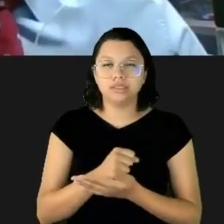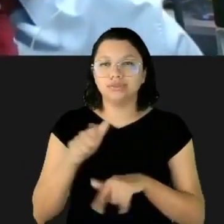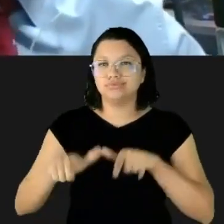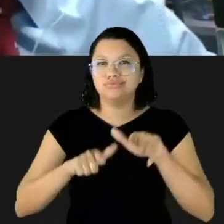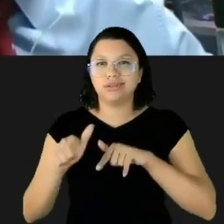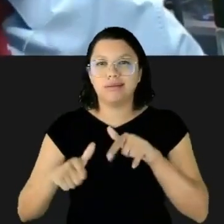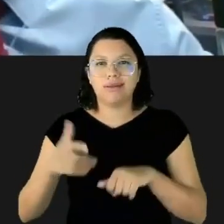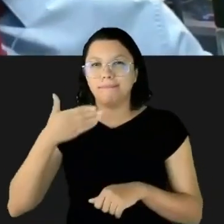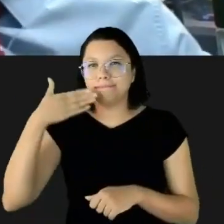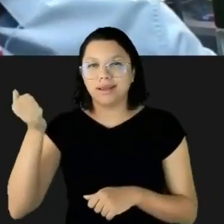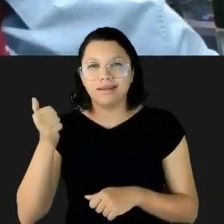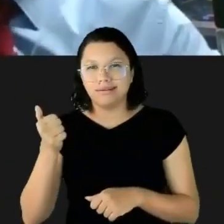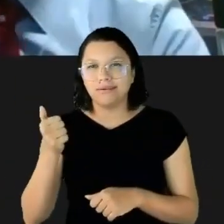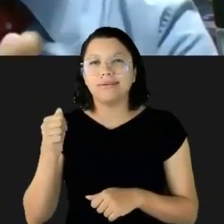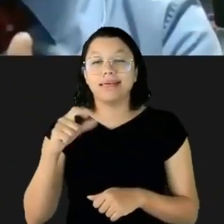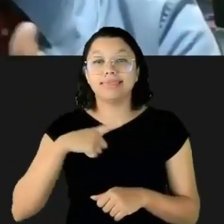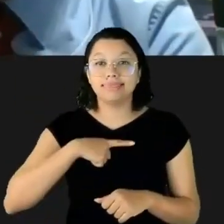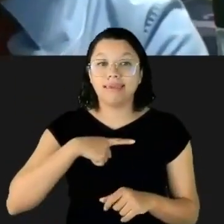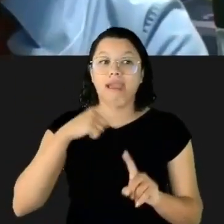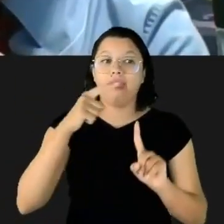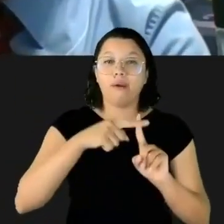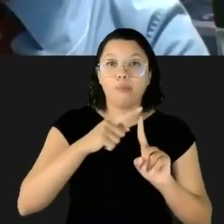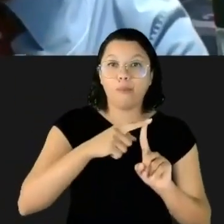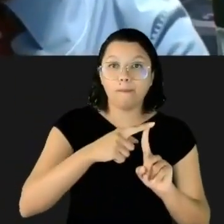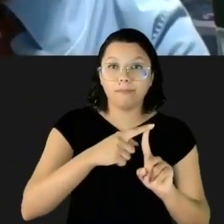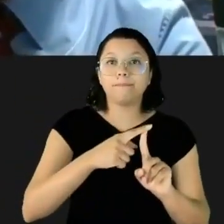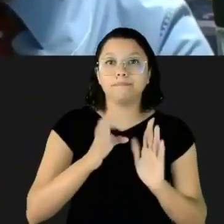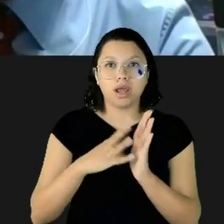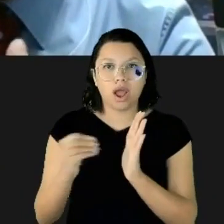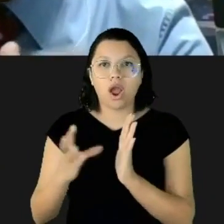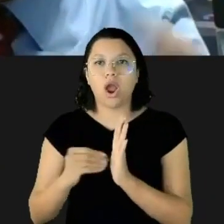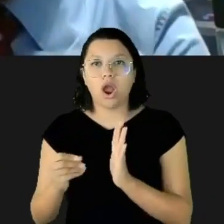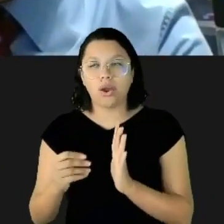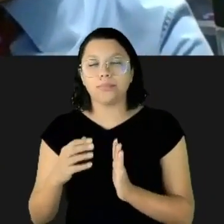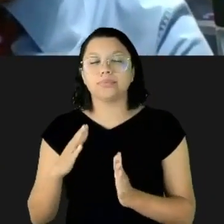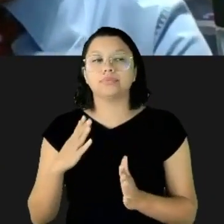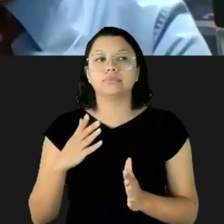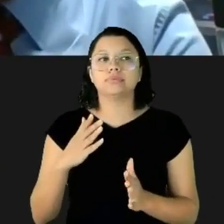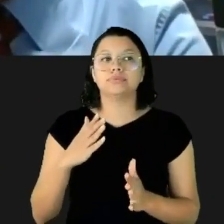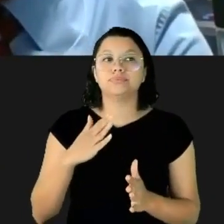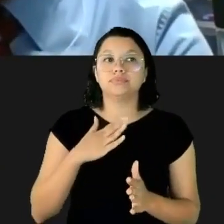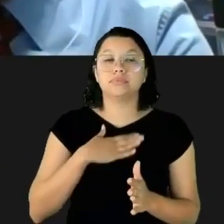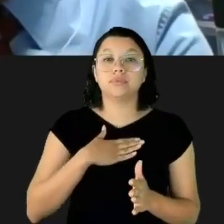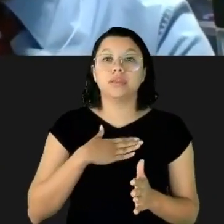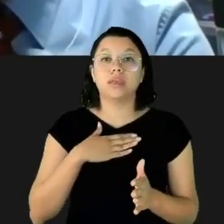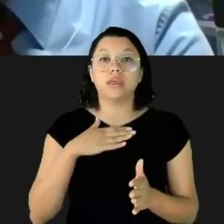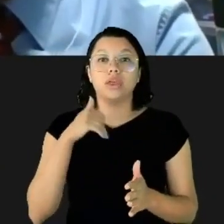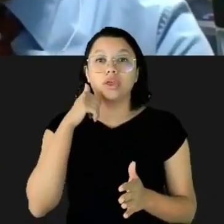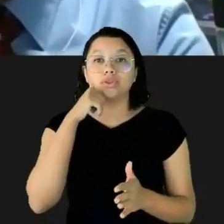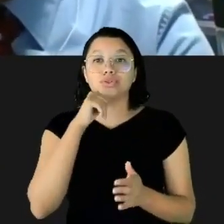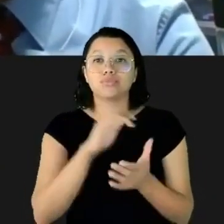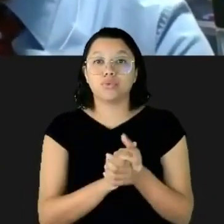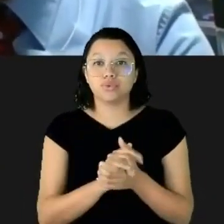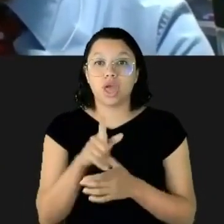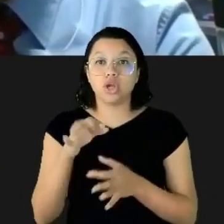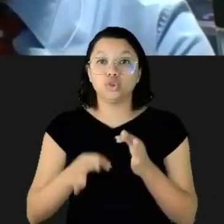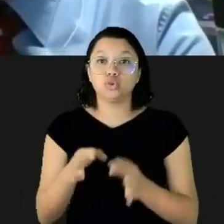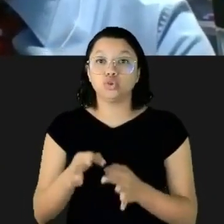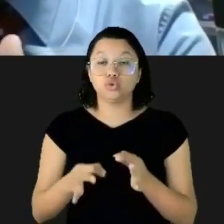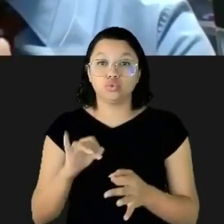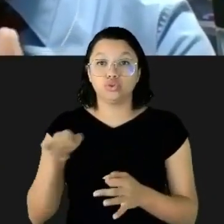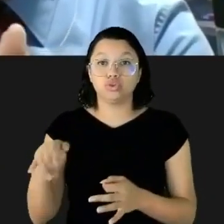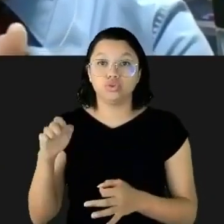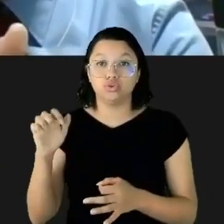você usar o modelo eu tive o problema aqui com a minha esposa que ela é juíza do GF e